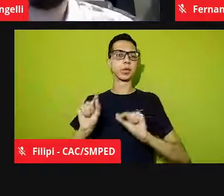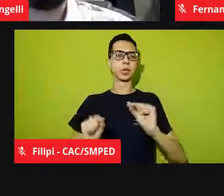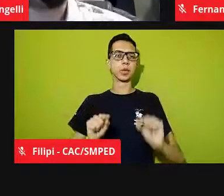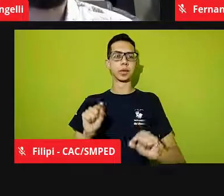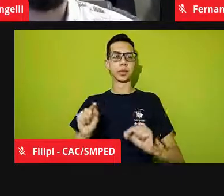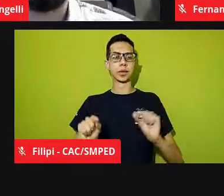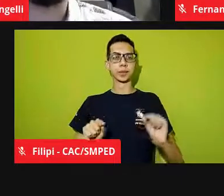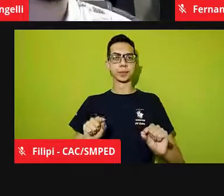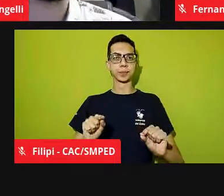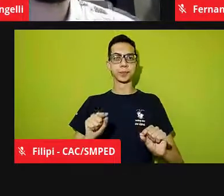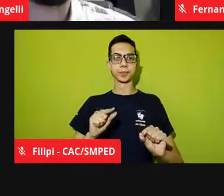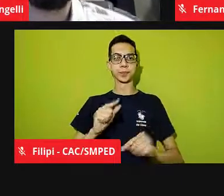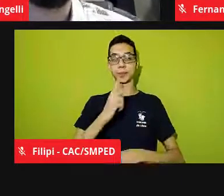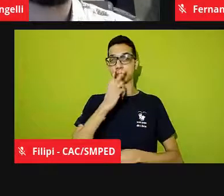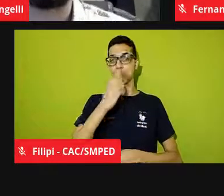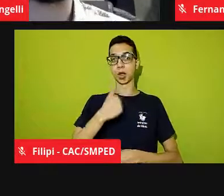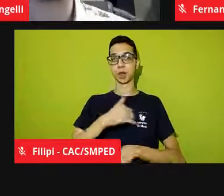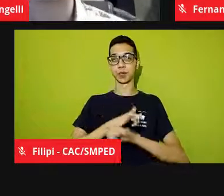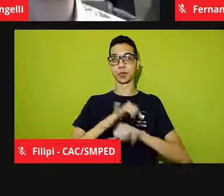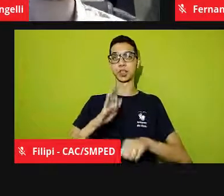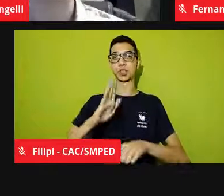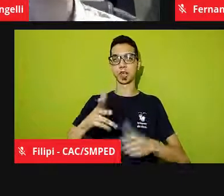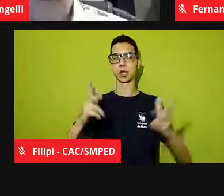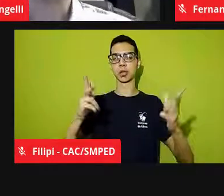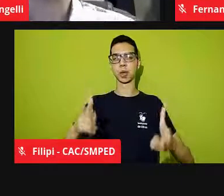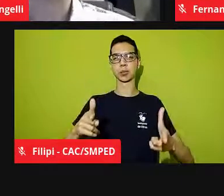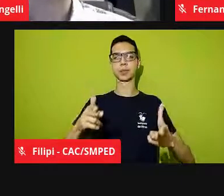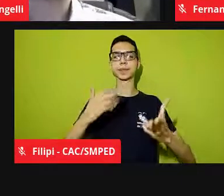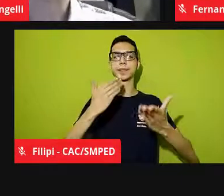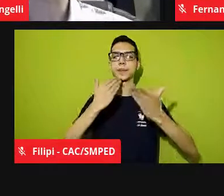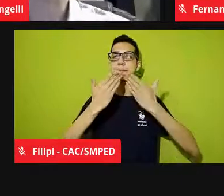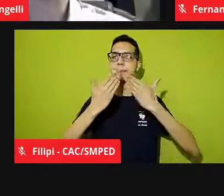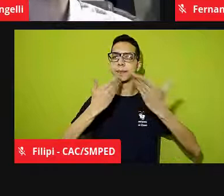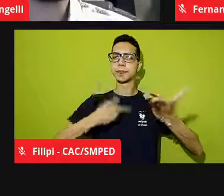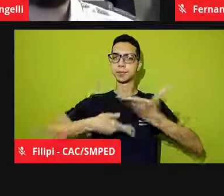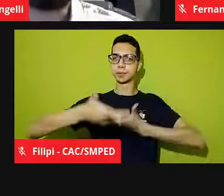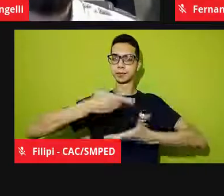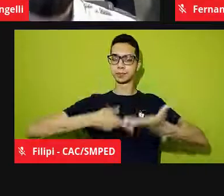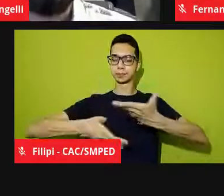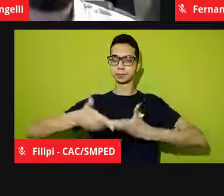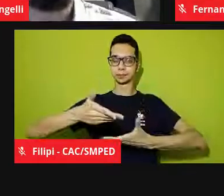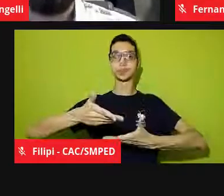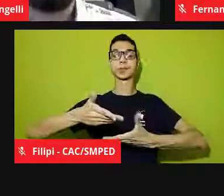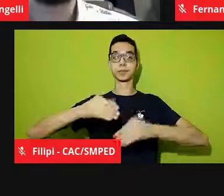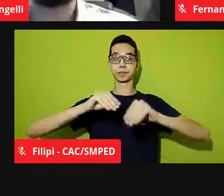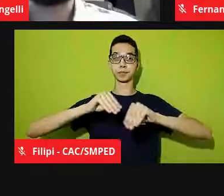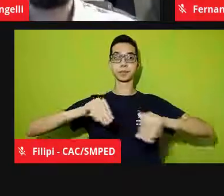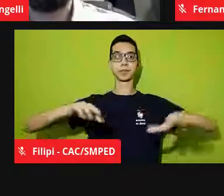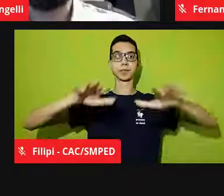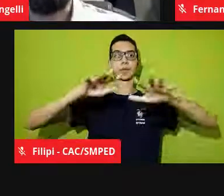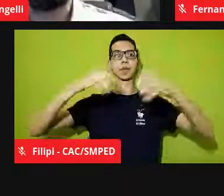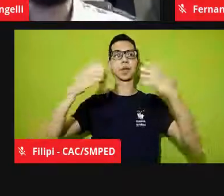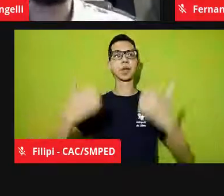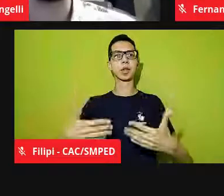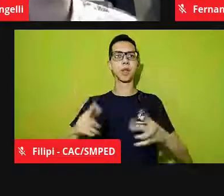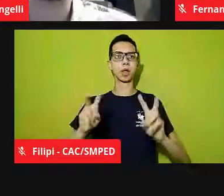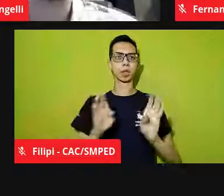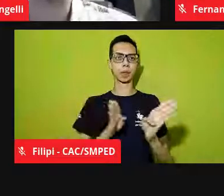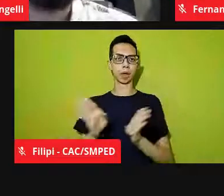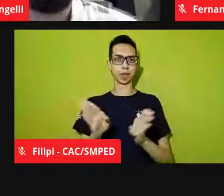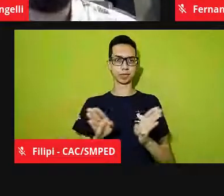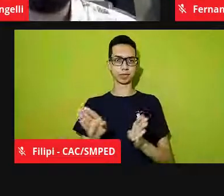deste guarda-chuva, como eu falei, do Diálogos no Museu. Vamos falar de museus acessíveis, né? Então, essa